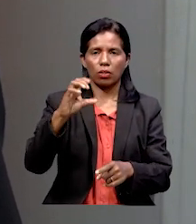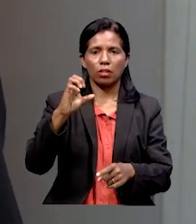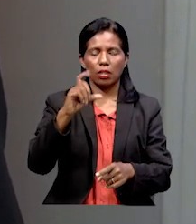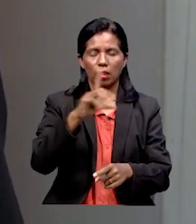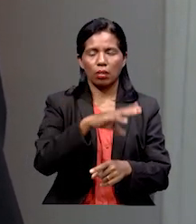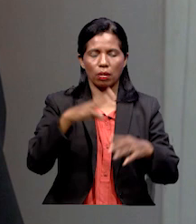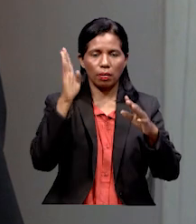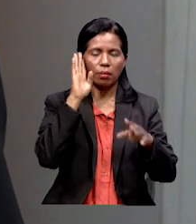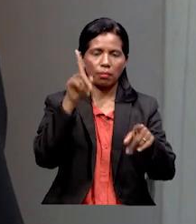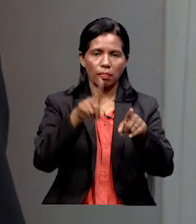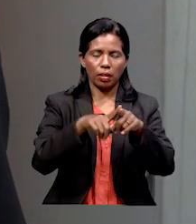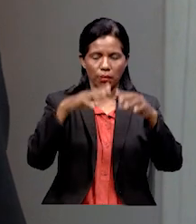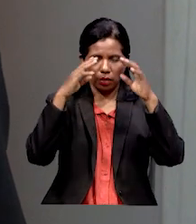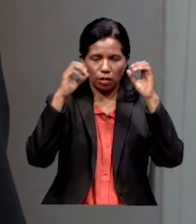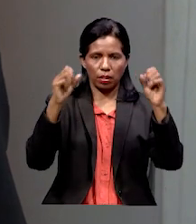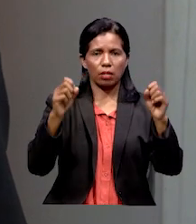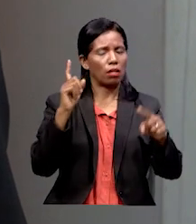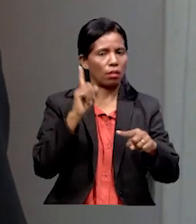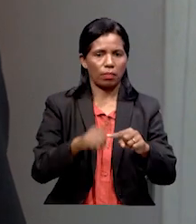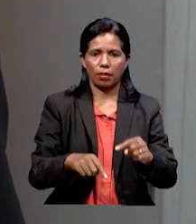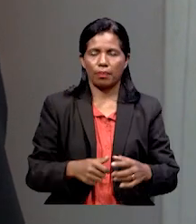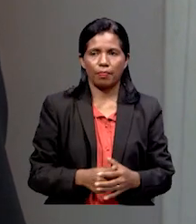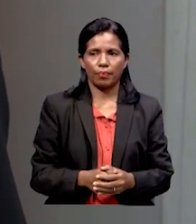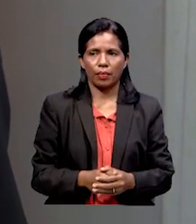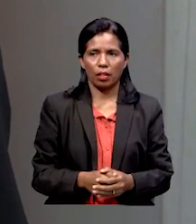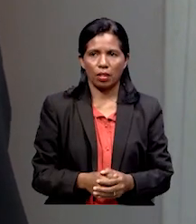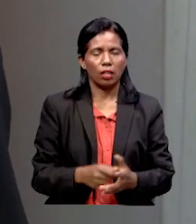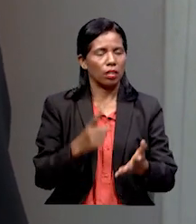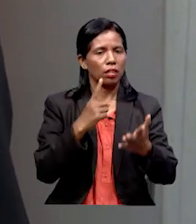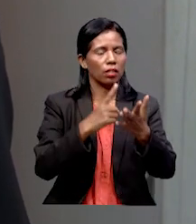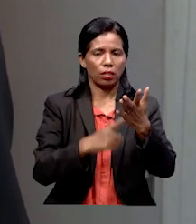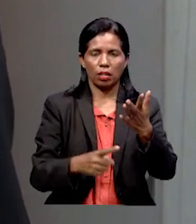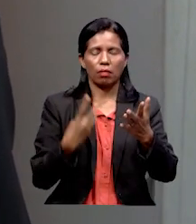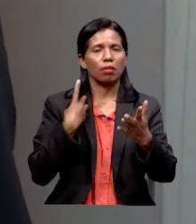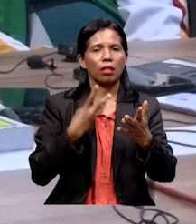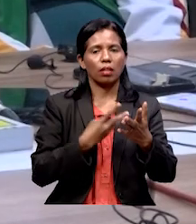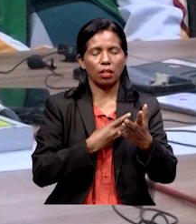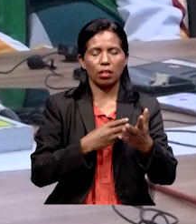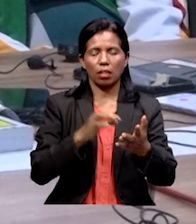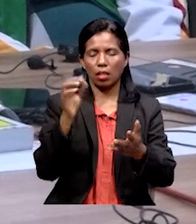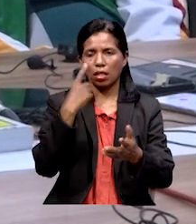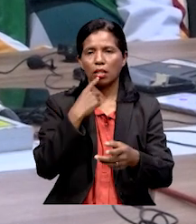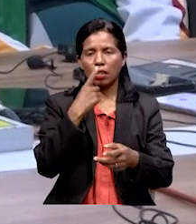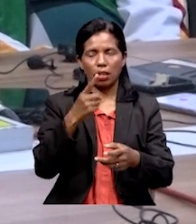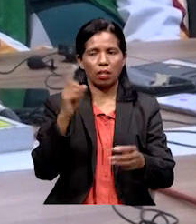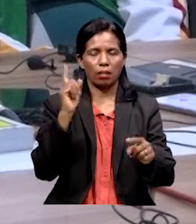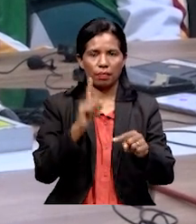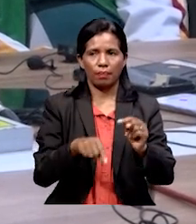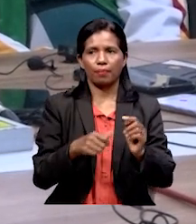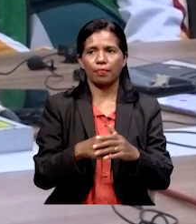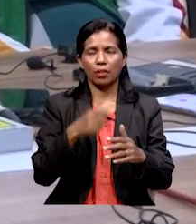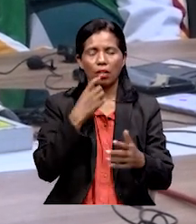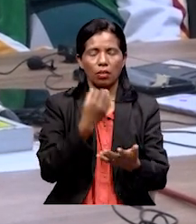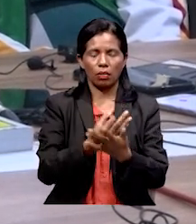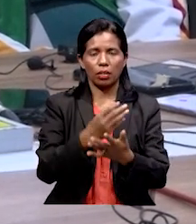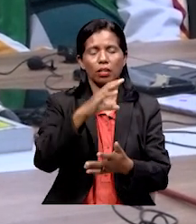presidente ane labele razão sa ida dit ita justifica la hetan osa subvenção público nebe